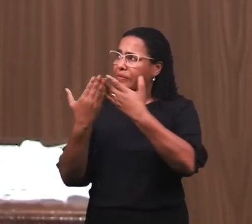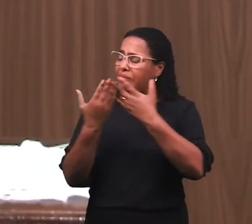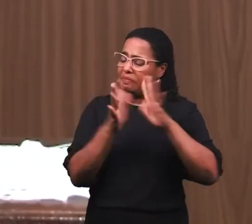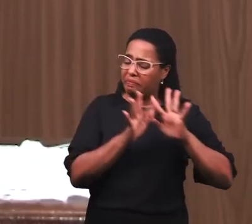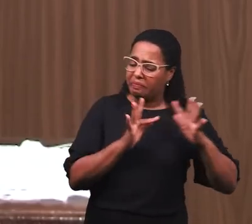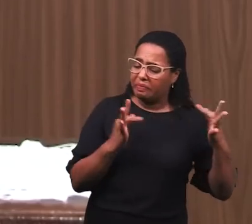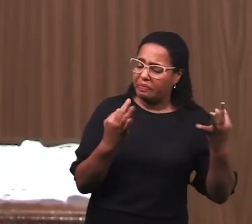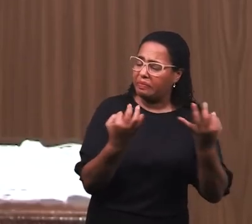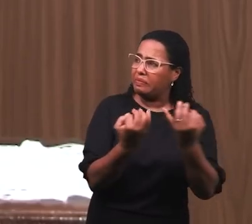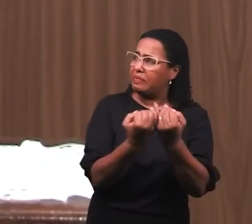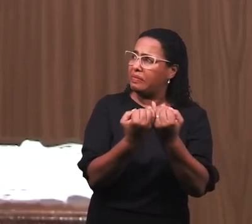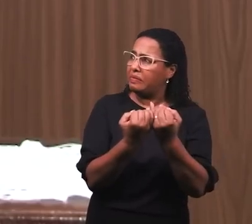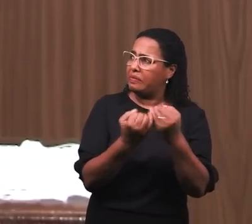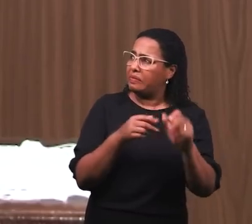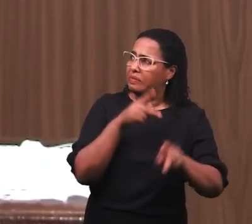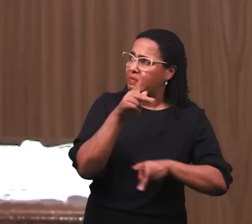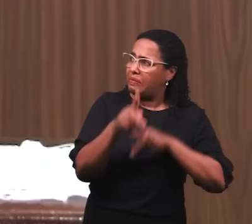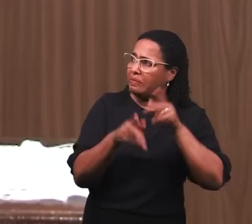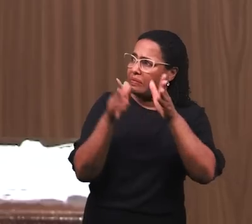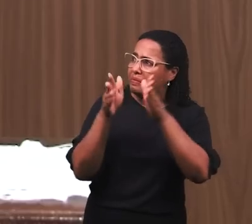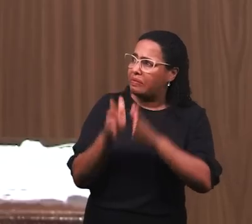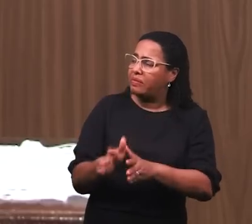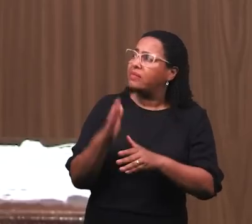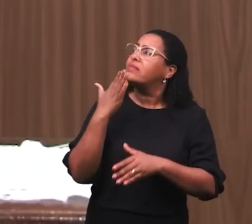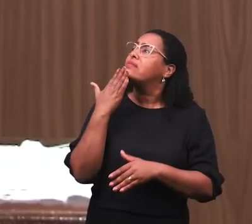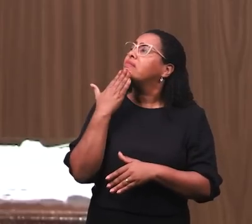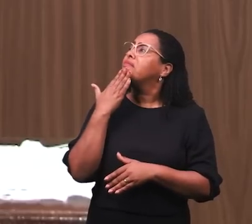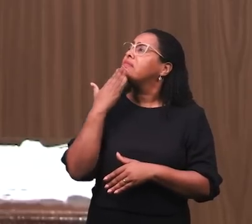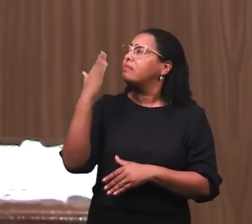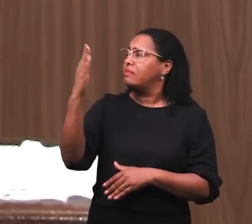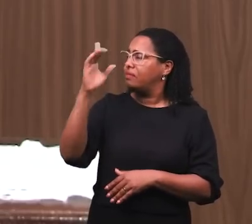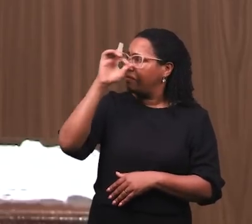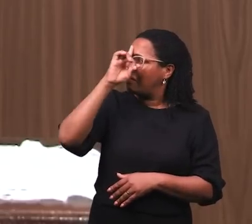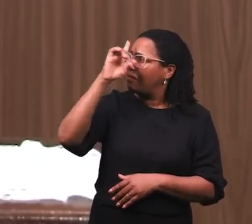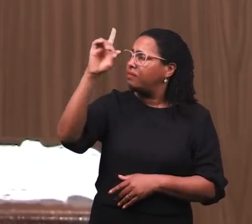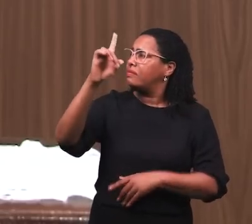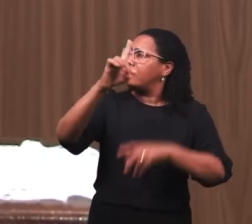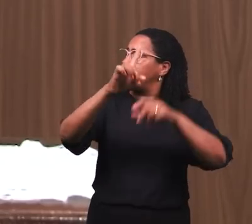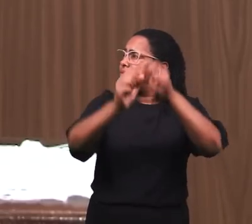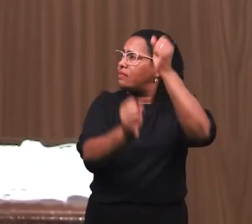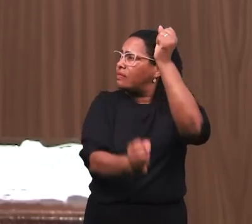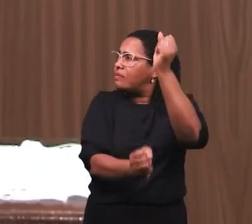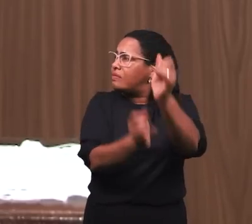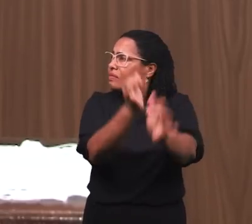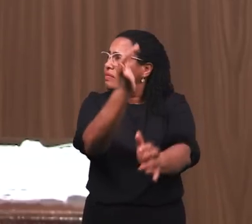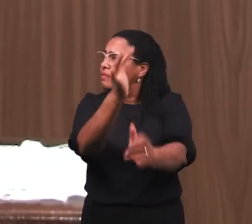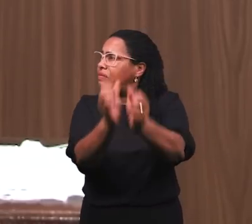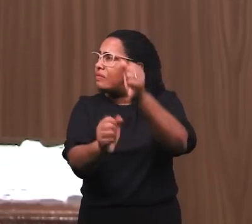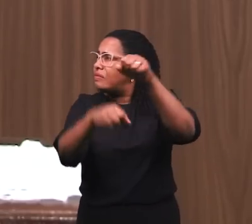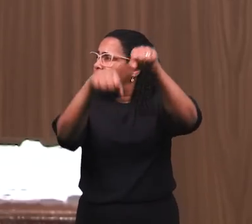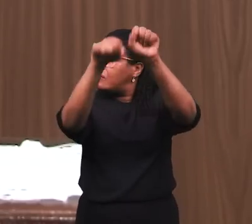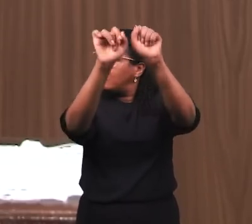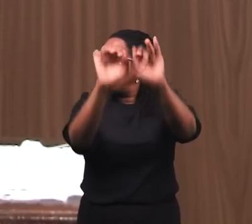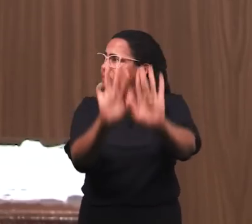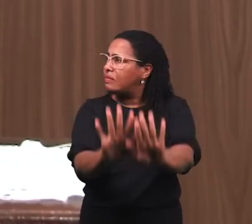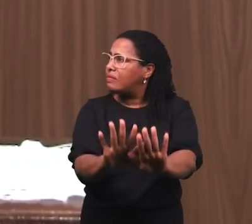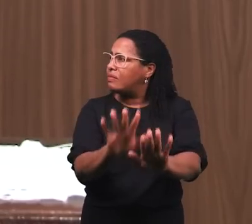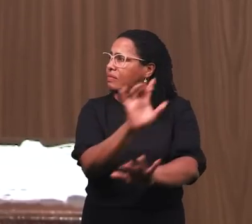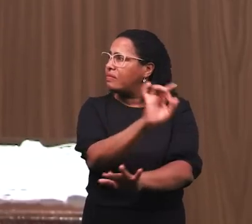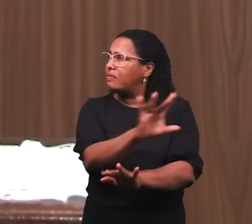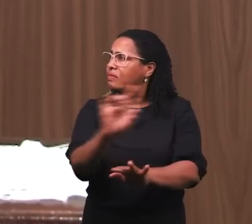de família, de igreja. Nós Te pedimos, ó Deus, derrama sobre cada um as Tuas